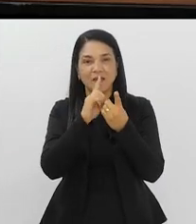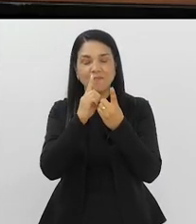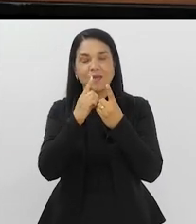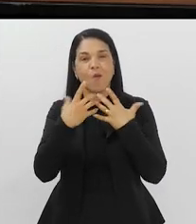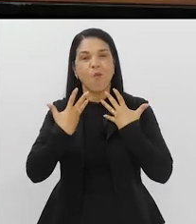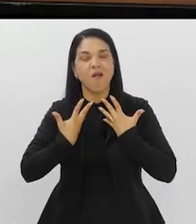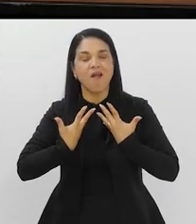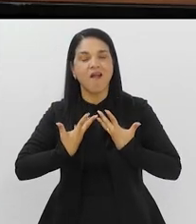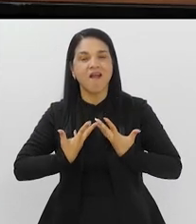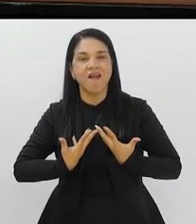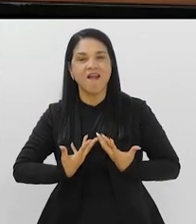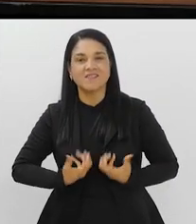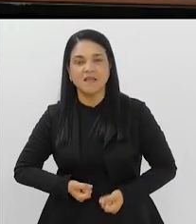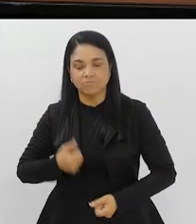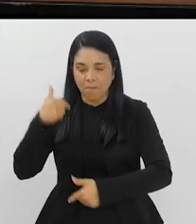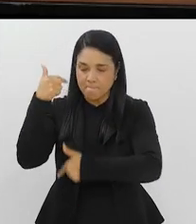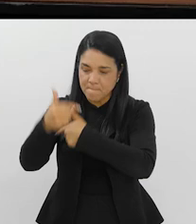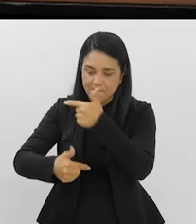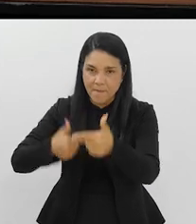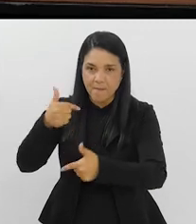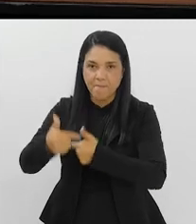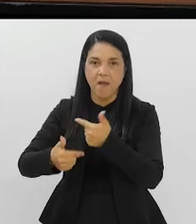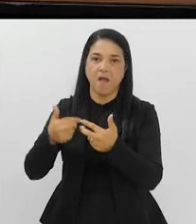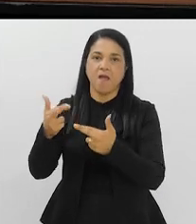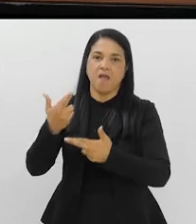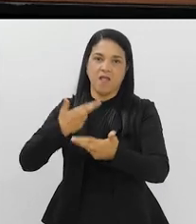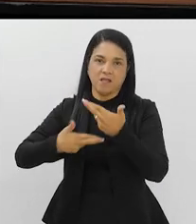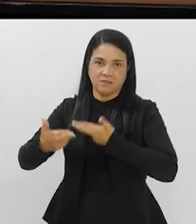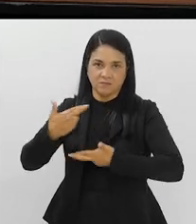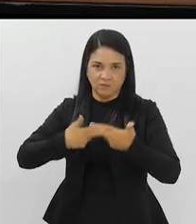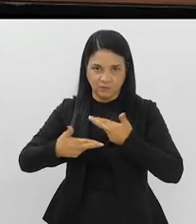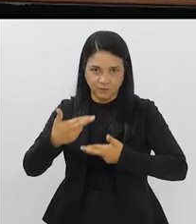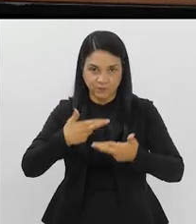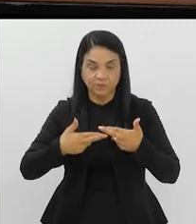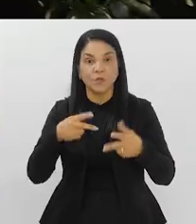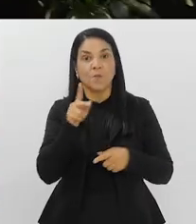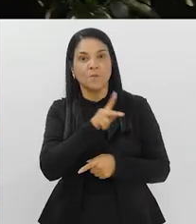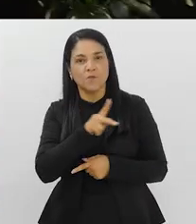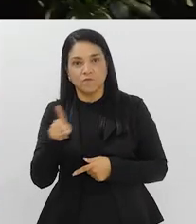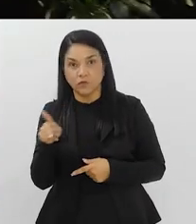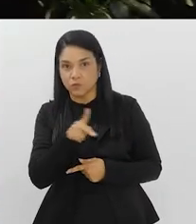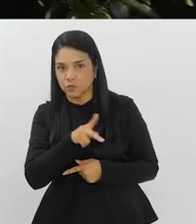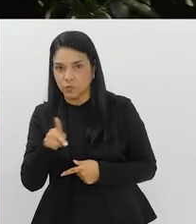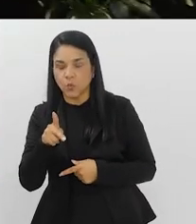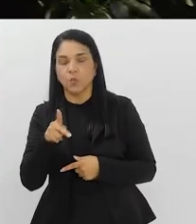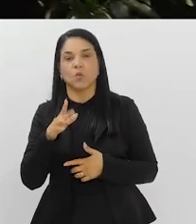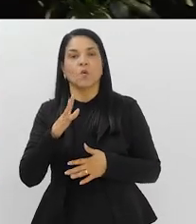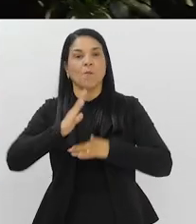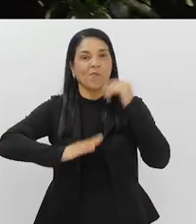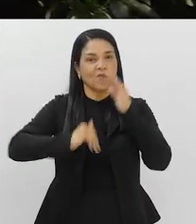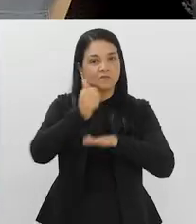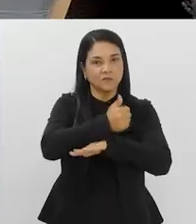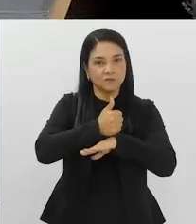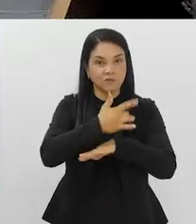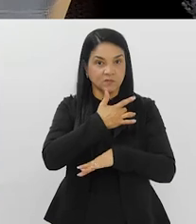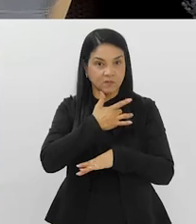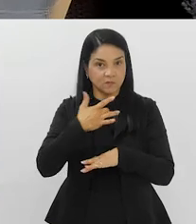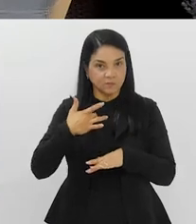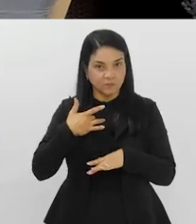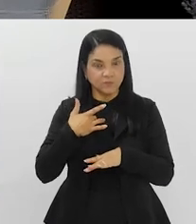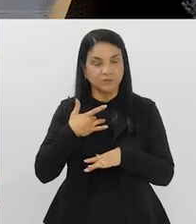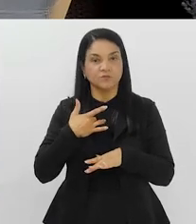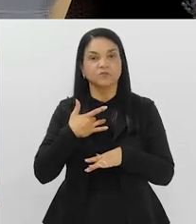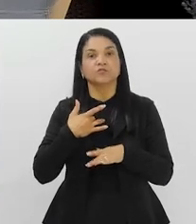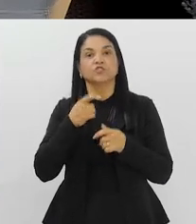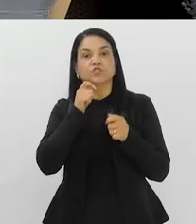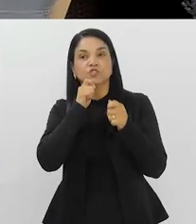ligadas ao esgotamento na relação de trabalho. Os professores, né? Os professores, os profissionais de saúde,